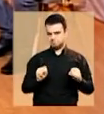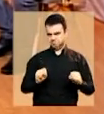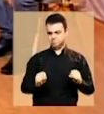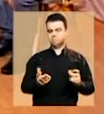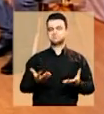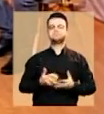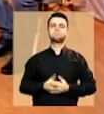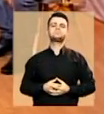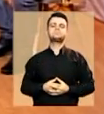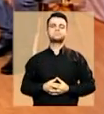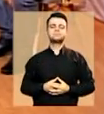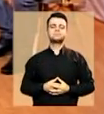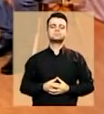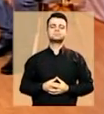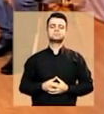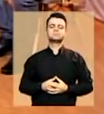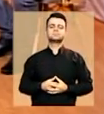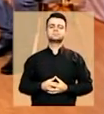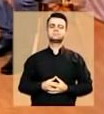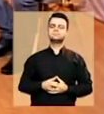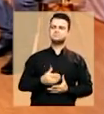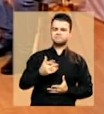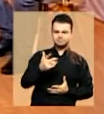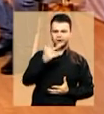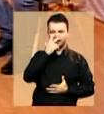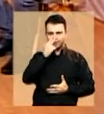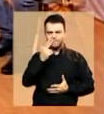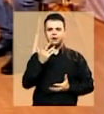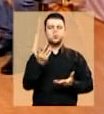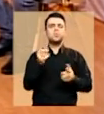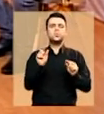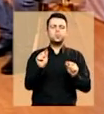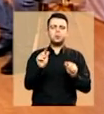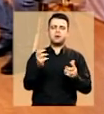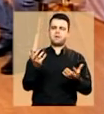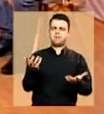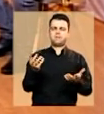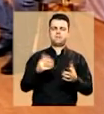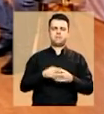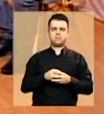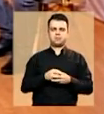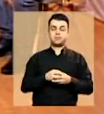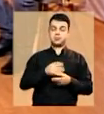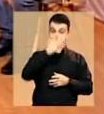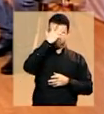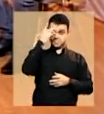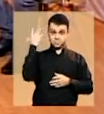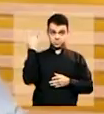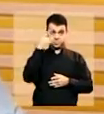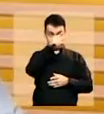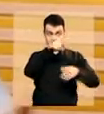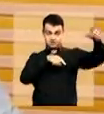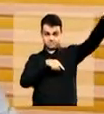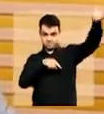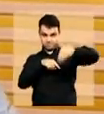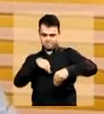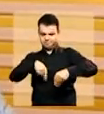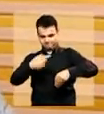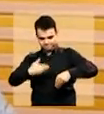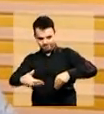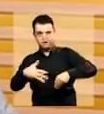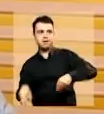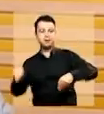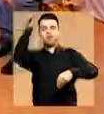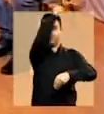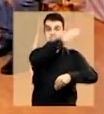gente vai tendo. E sempre tem a contrapartida, né, Josiane? Então, se foi alguém daqui ou se eu enviei meu filho para lá, vem alguém para ficar na